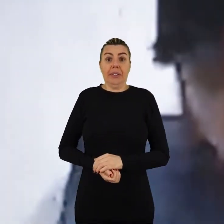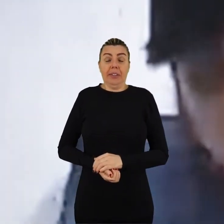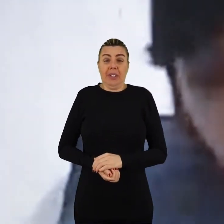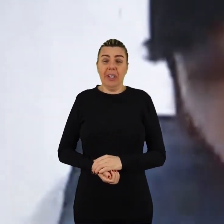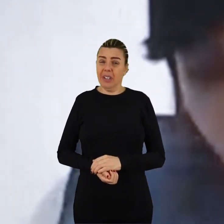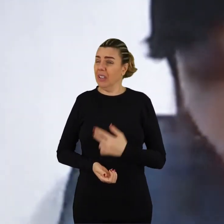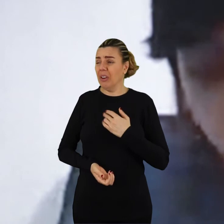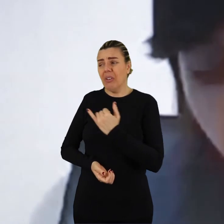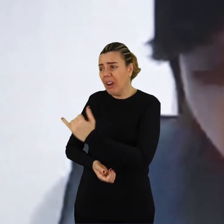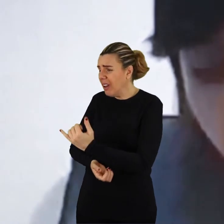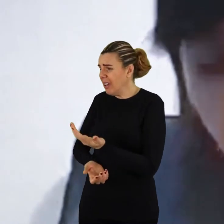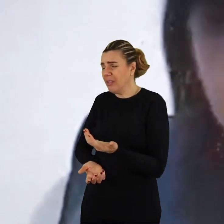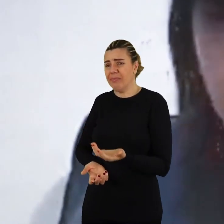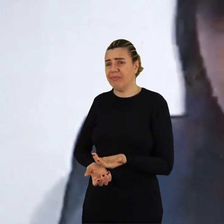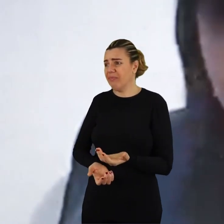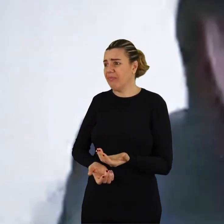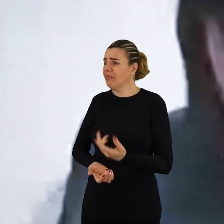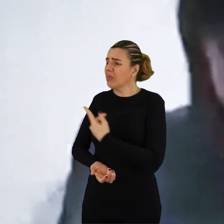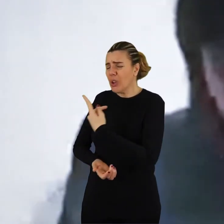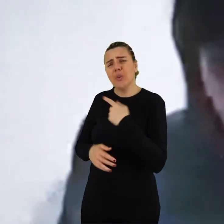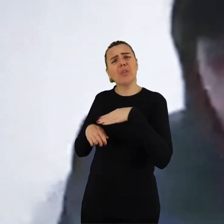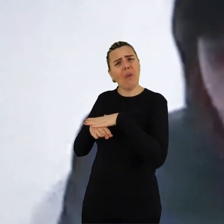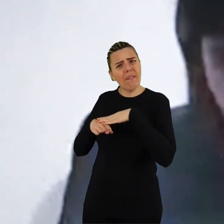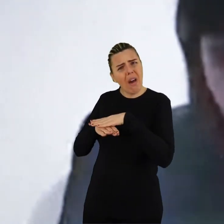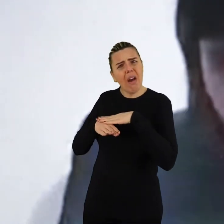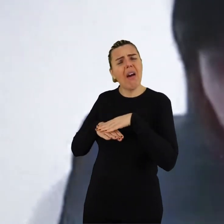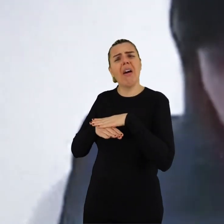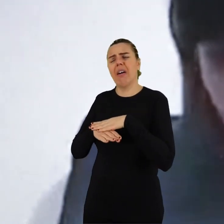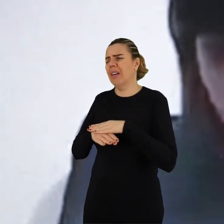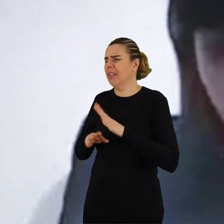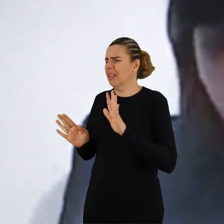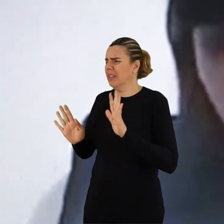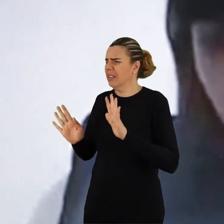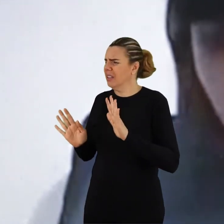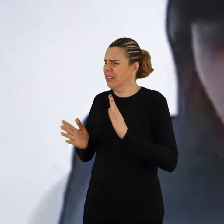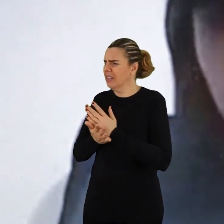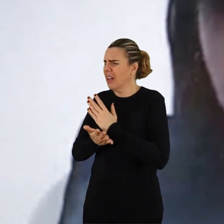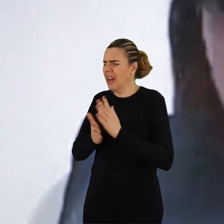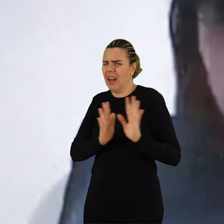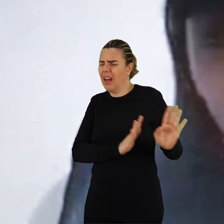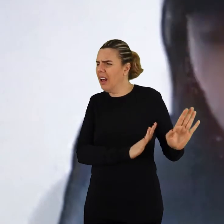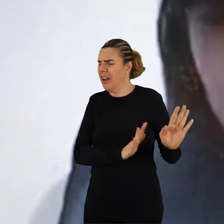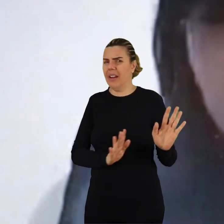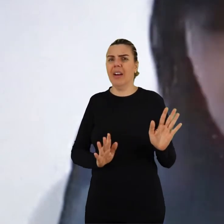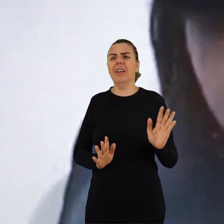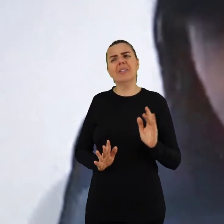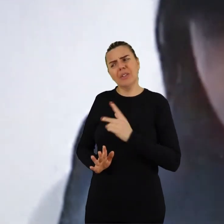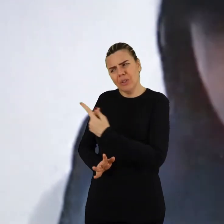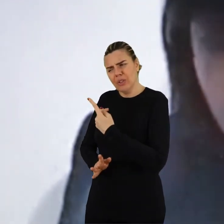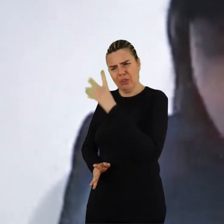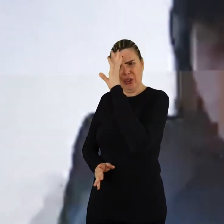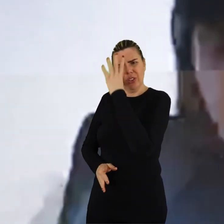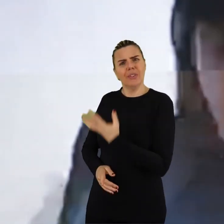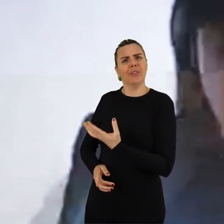e eu disse para ele que a gente podia conversar, que não era nada e que a gente podia